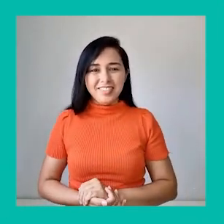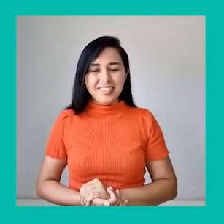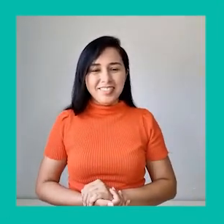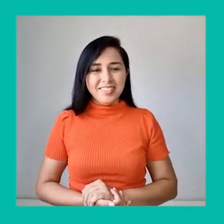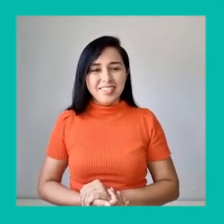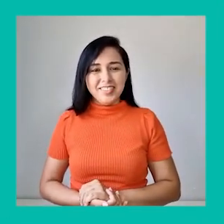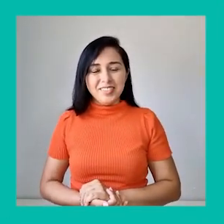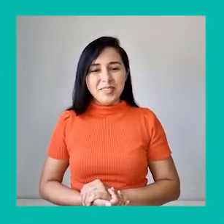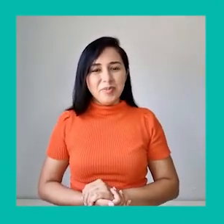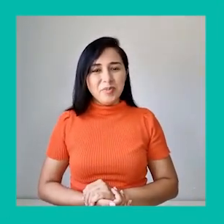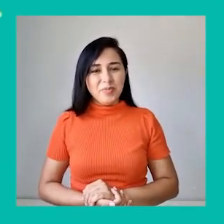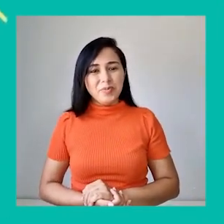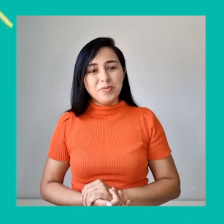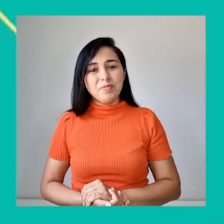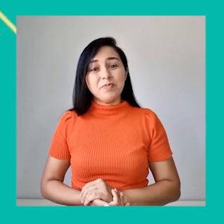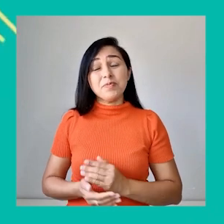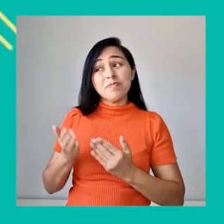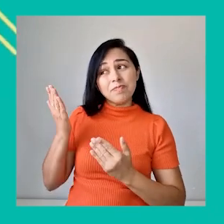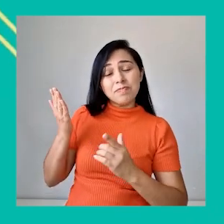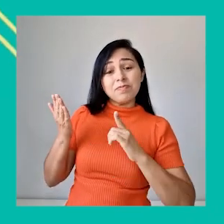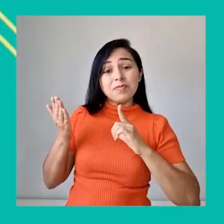E aqui nós temos o...